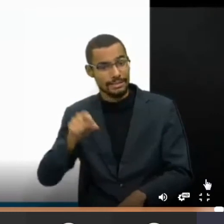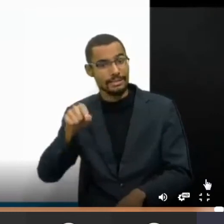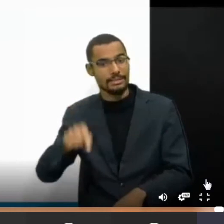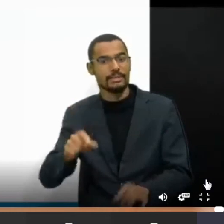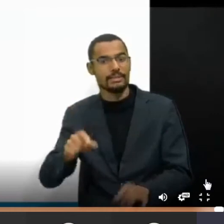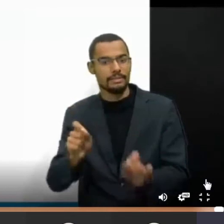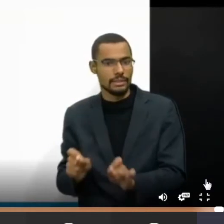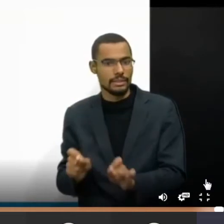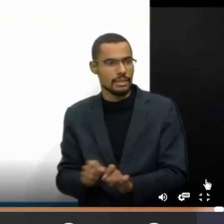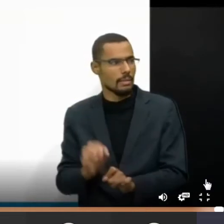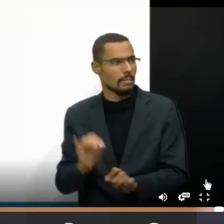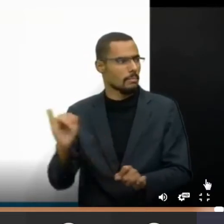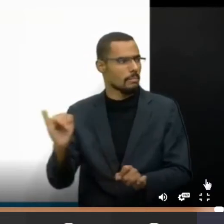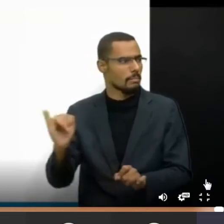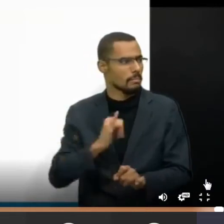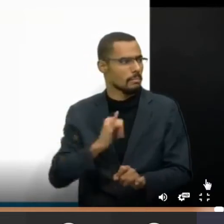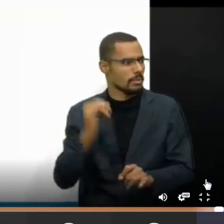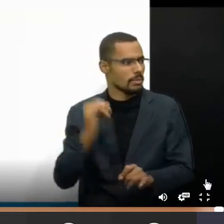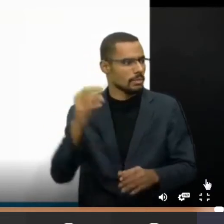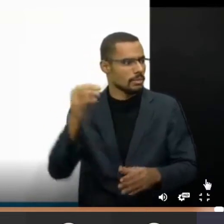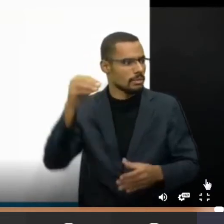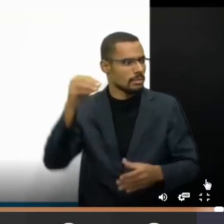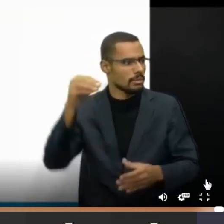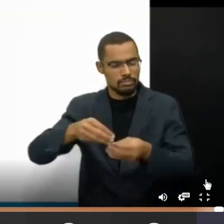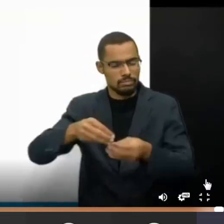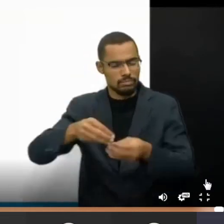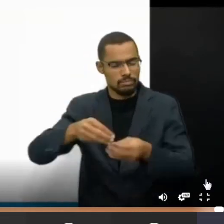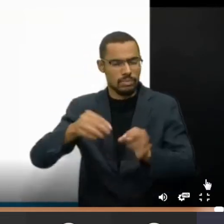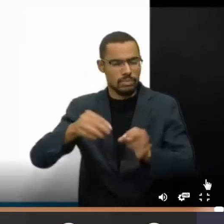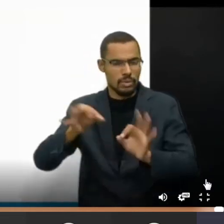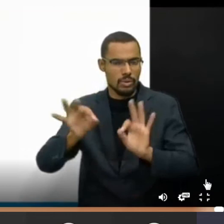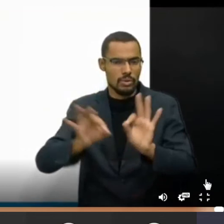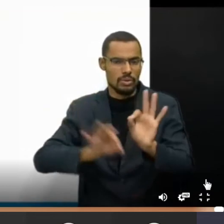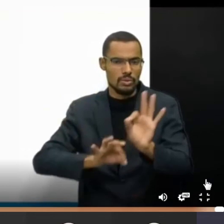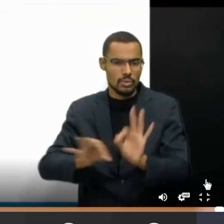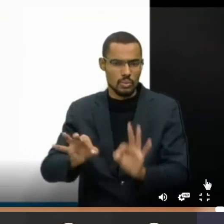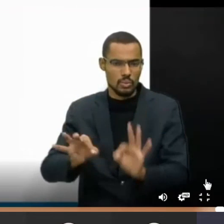que fazem parte, então, dessa estrutura.